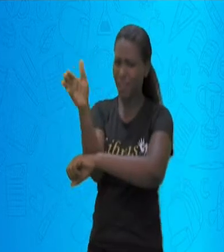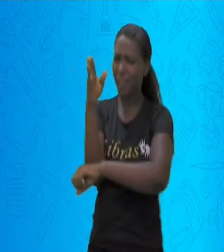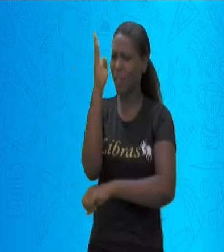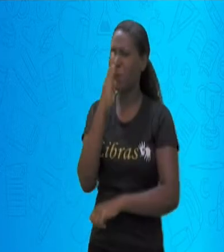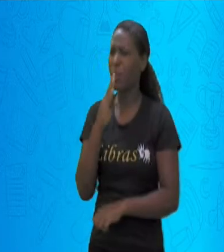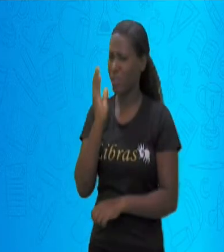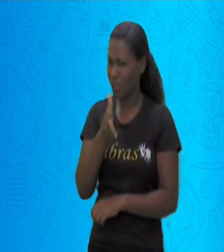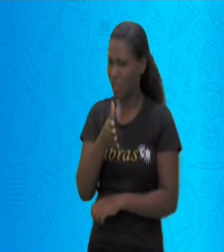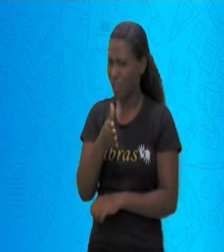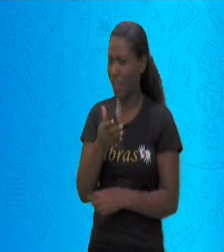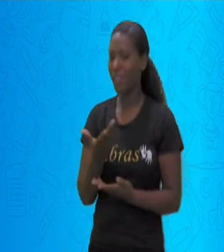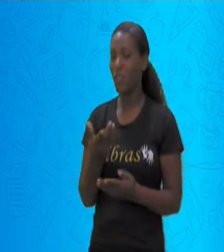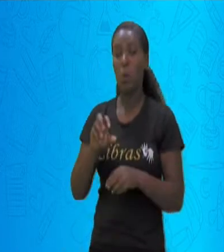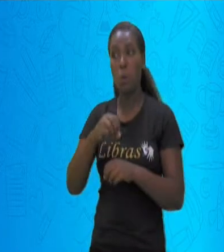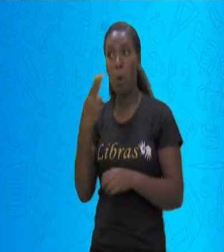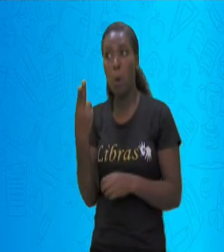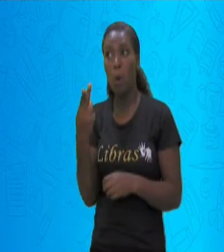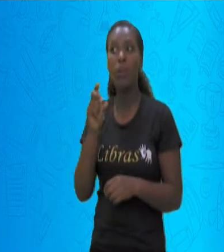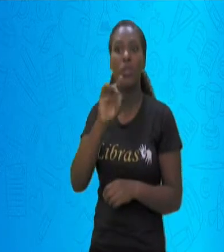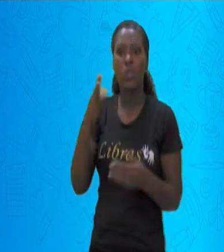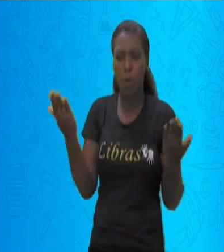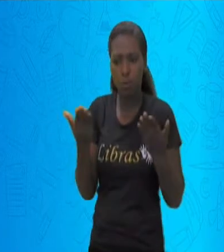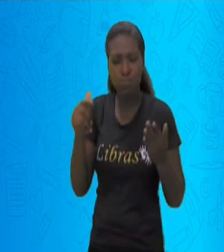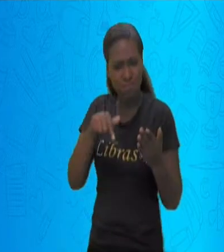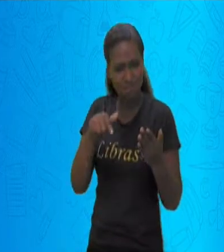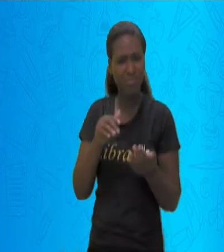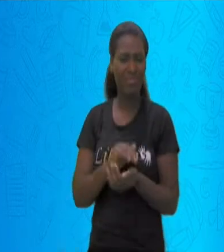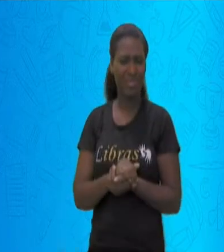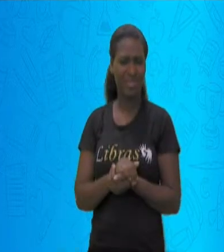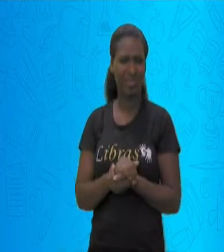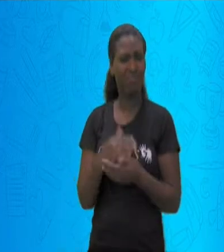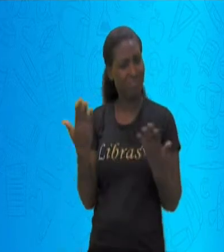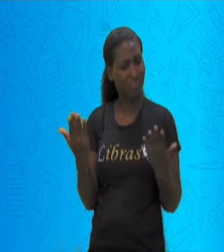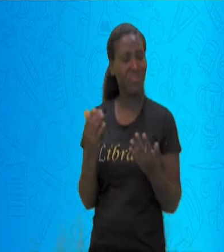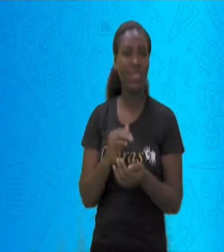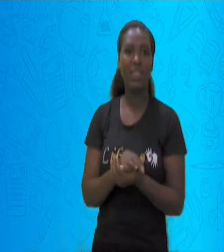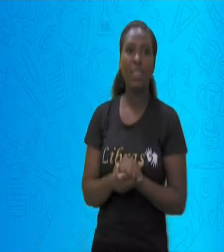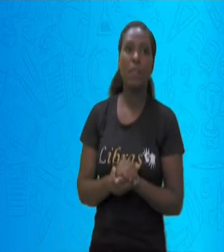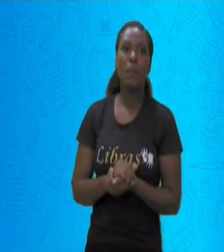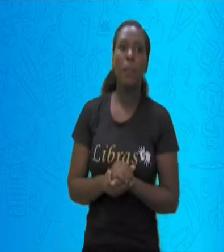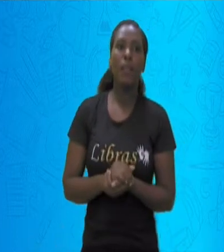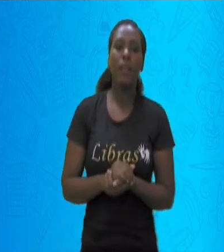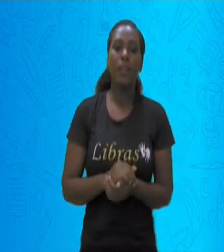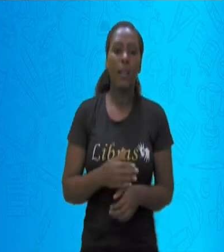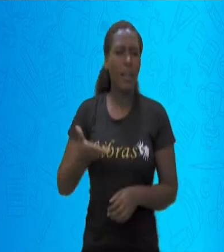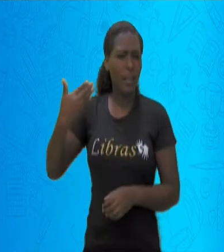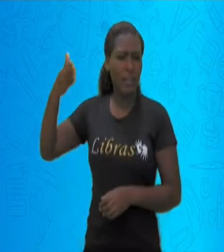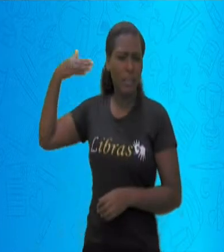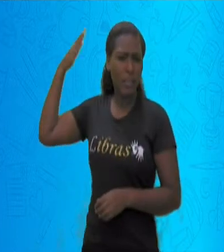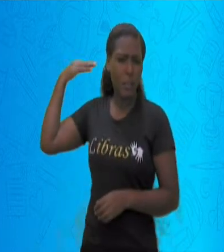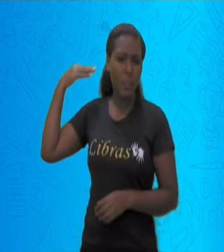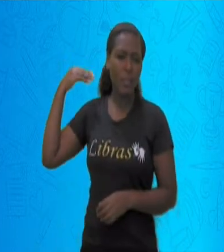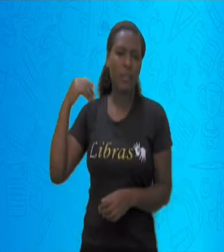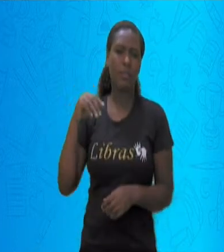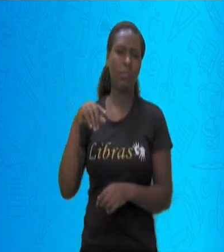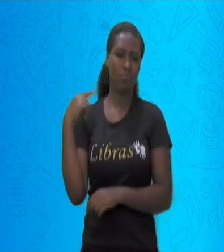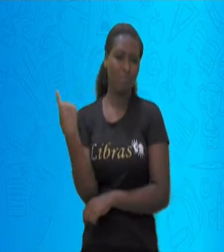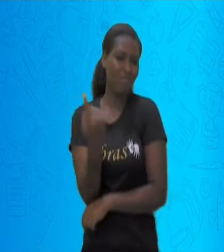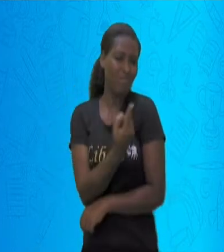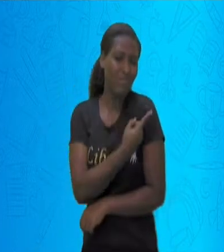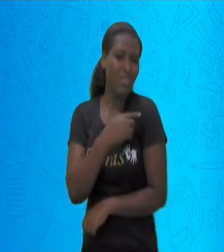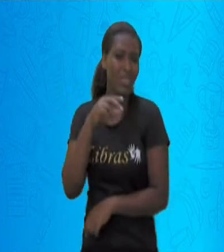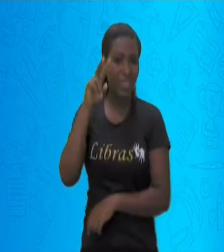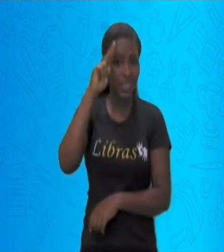Lá na história do Brasil, quando a gente estuda um pouquinho a história, a gente vê que a bandeira, o